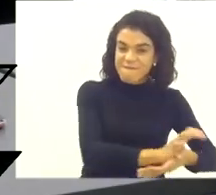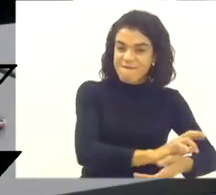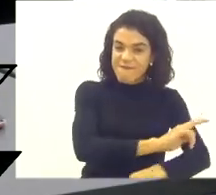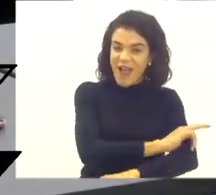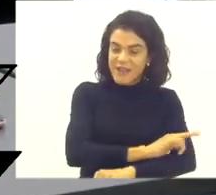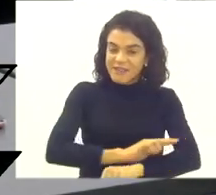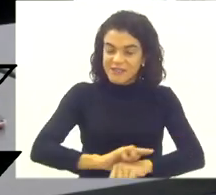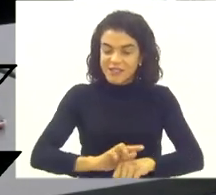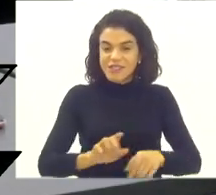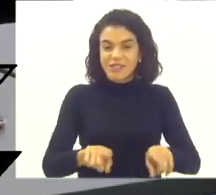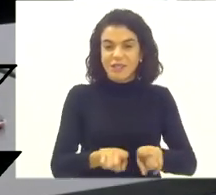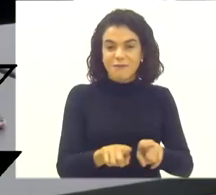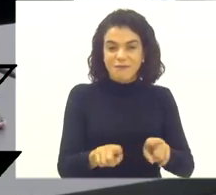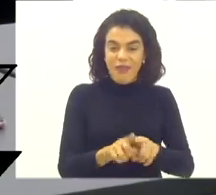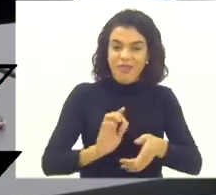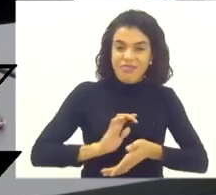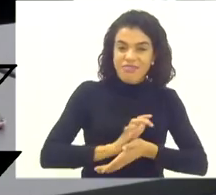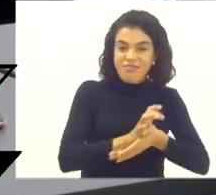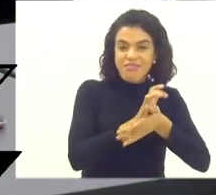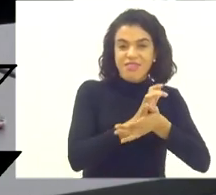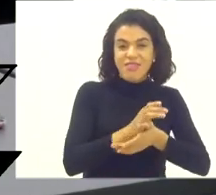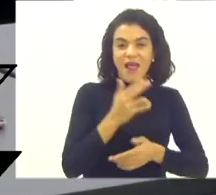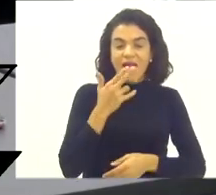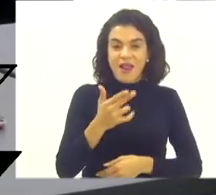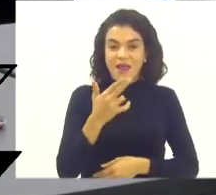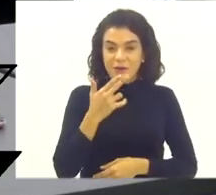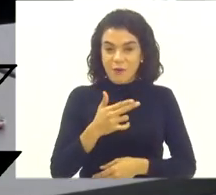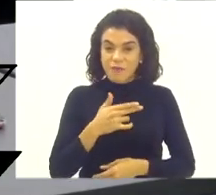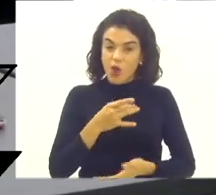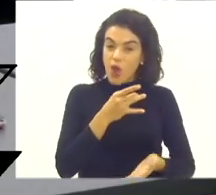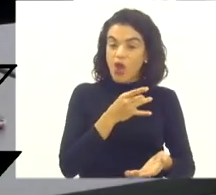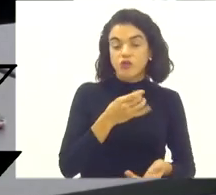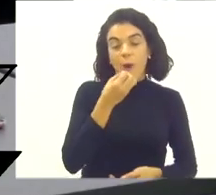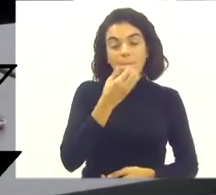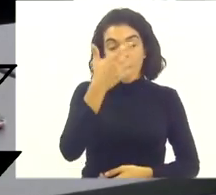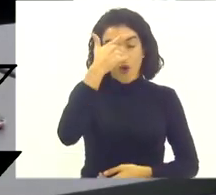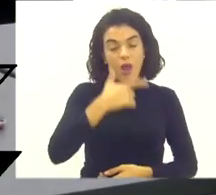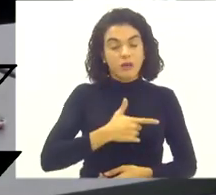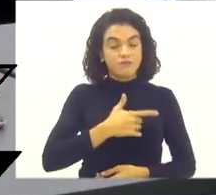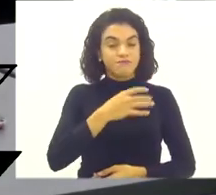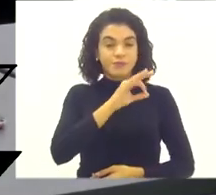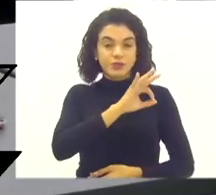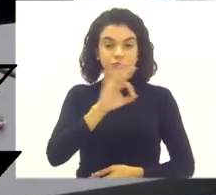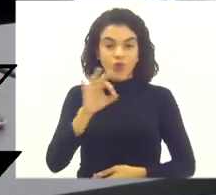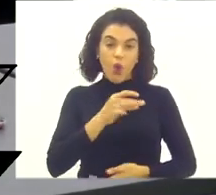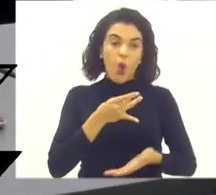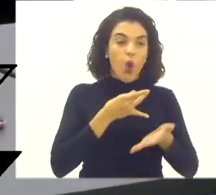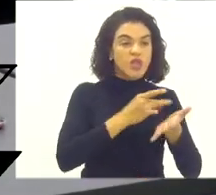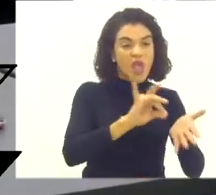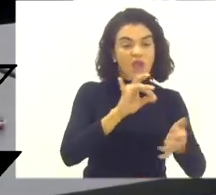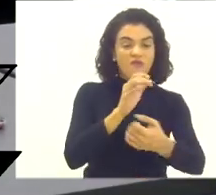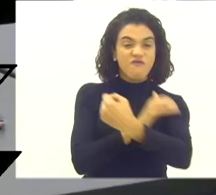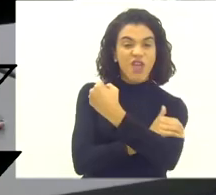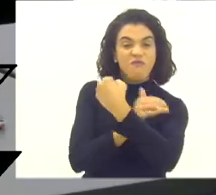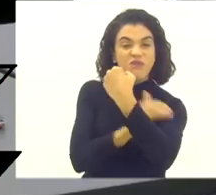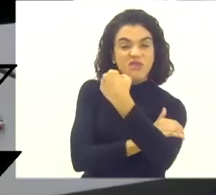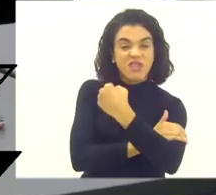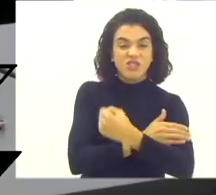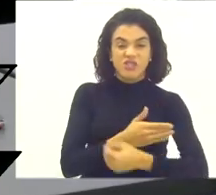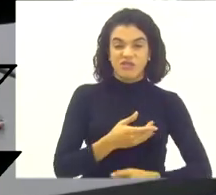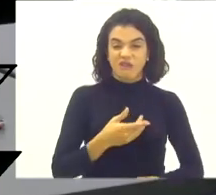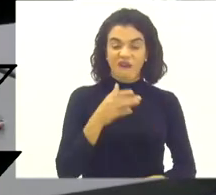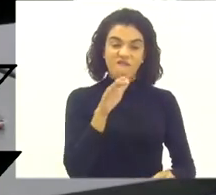reproduziu frases como sou uma boa pessoa odeio todo mundo eu odeio feministas fodidas